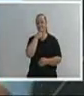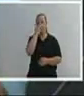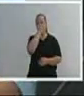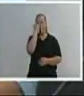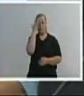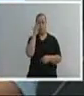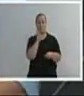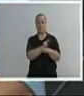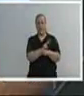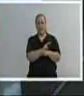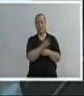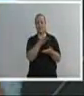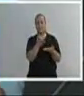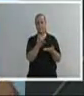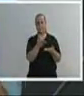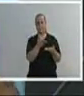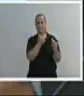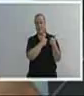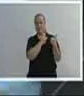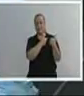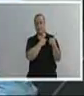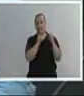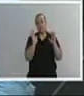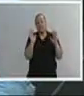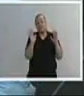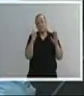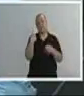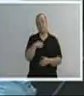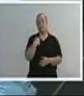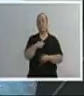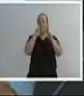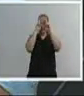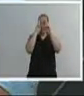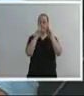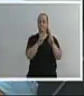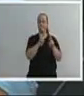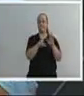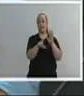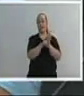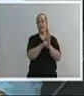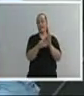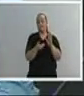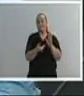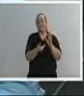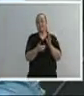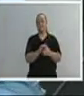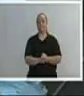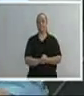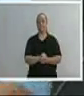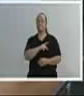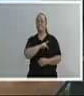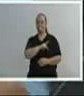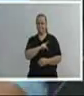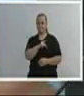né, tem obrigado, e os servidores são obrigados a respeitar a legislação. O presidente Fernando, que lá